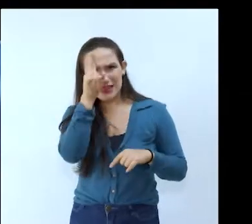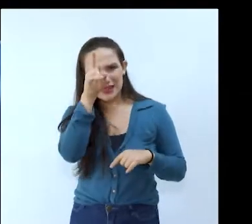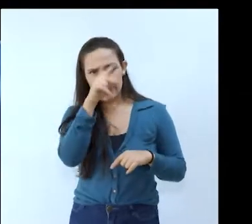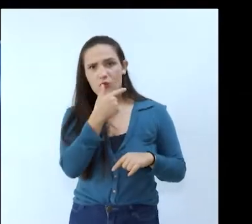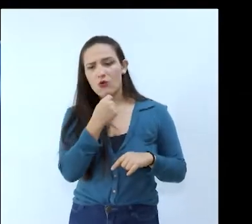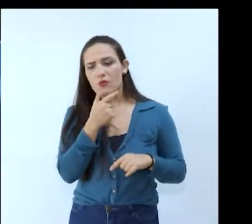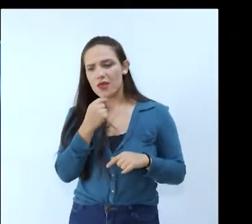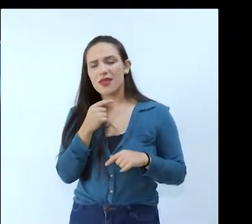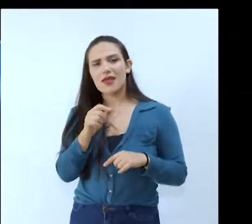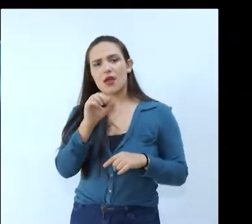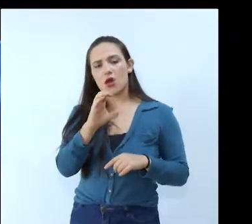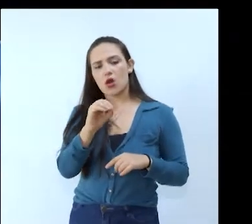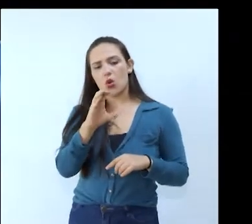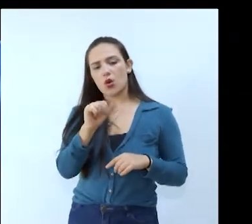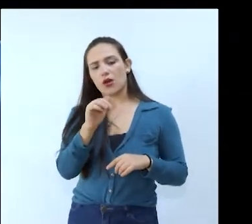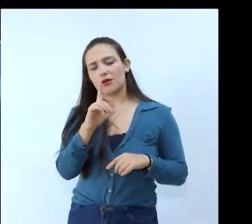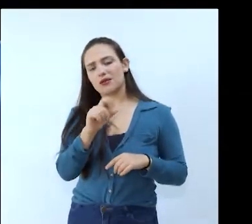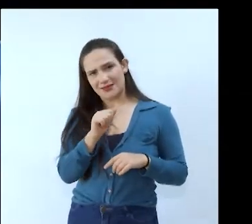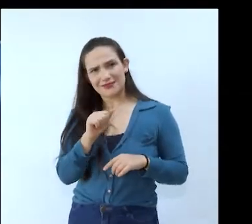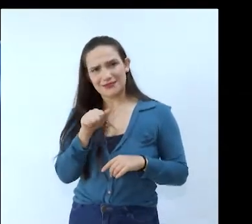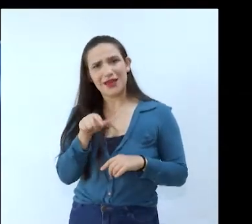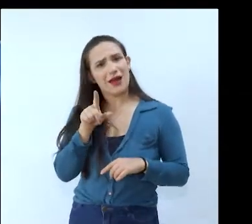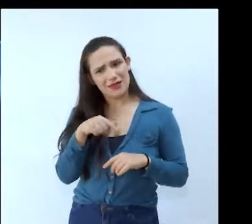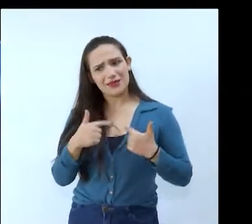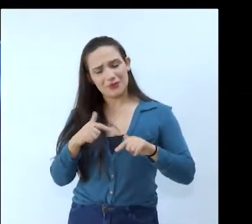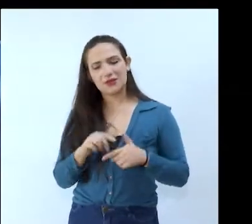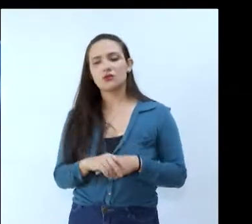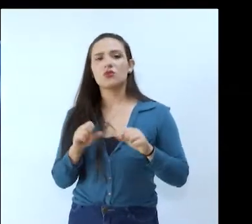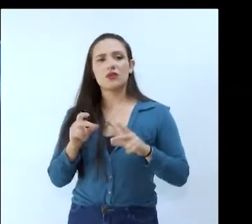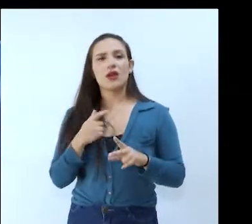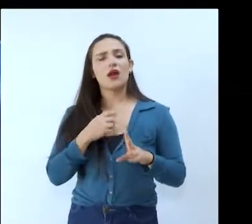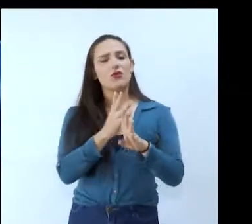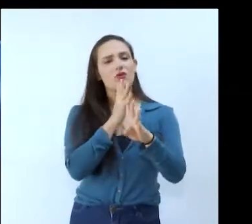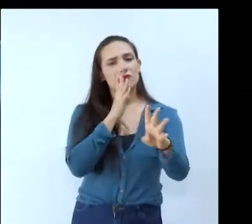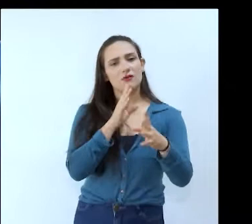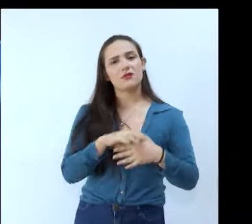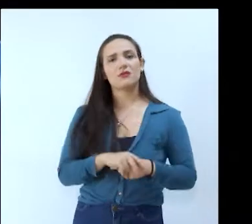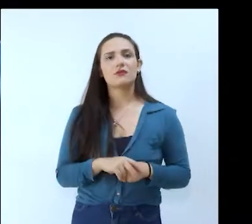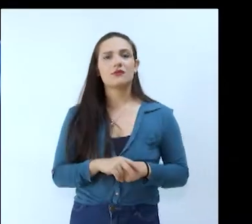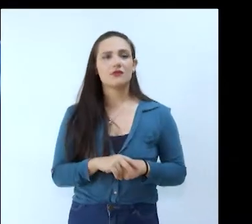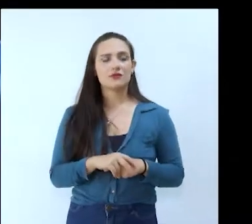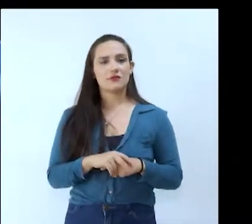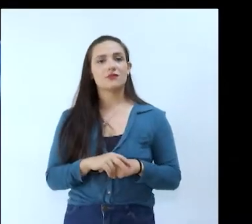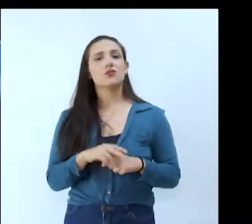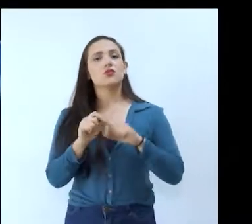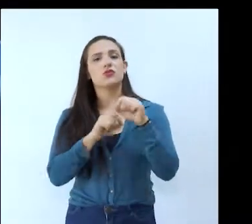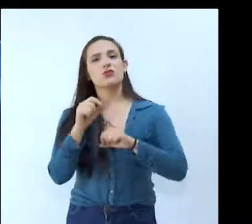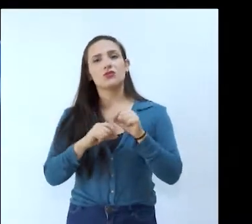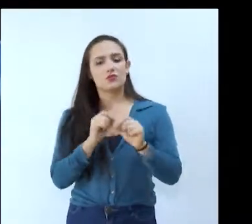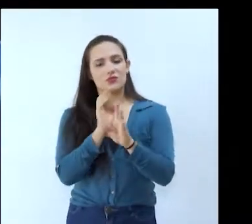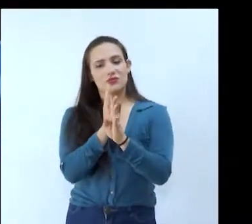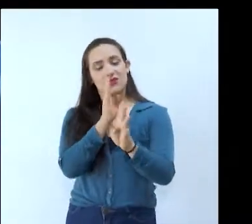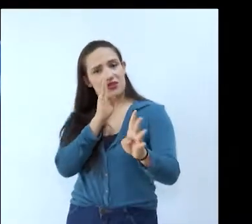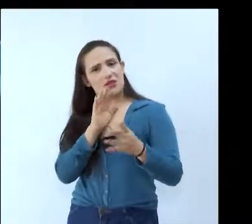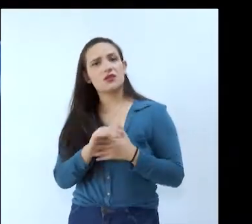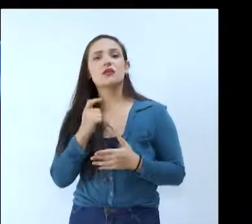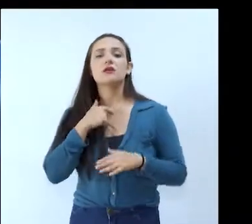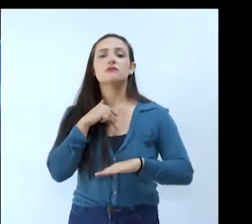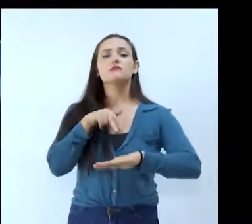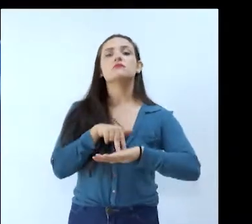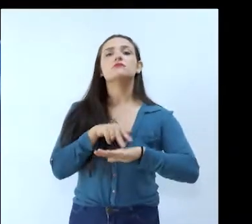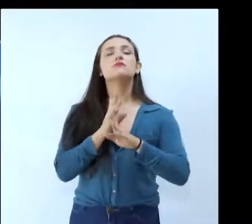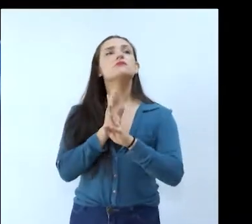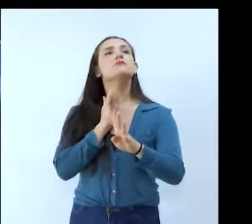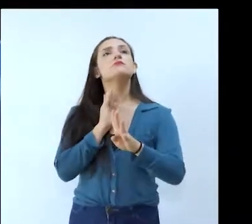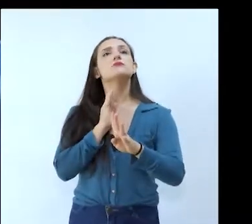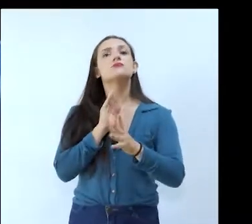né? Tenente, esse aqui é jogador do Operário juvenil lá. Não, fica nessa fila aqui, guri. Falei, meu Deus, faz isso comigo, não. Vai lá e já corta o cabelo dele e pronto,